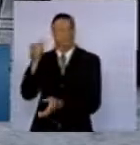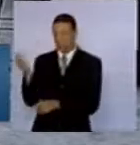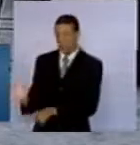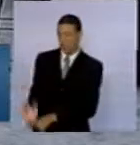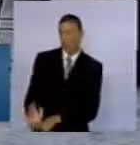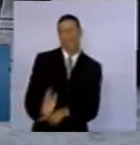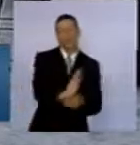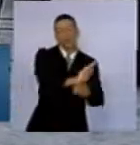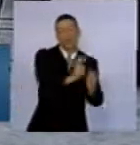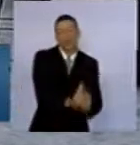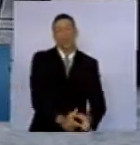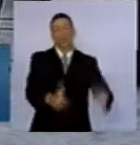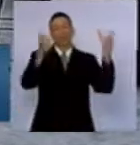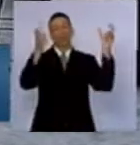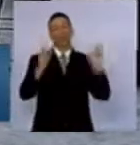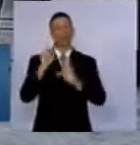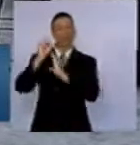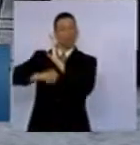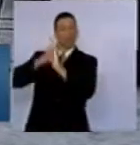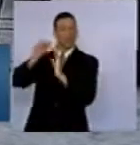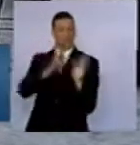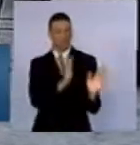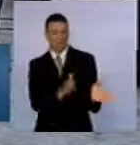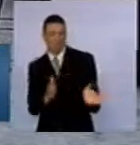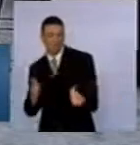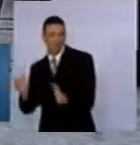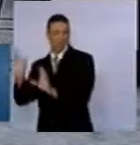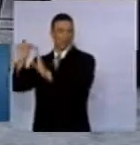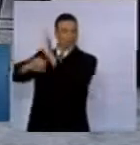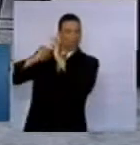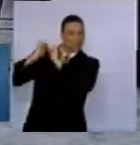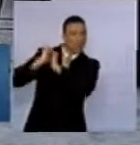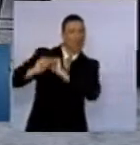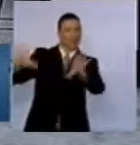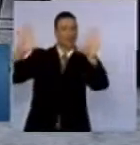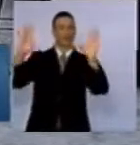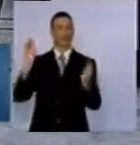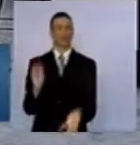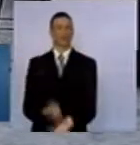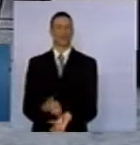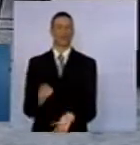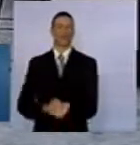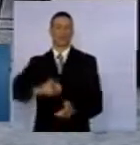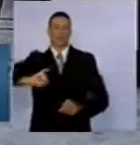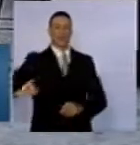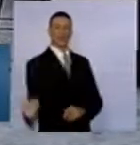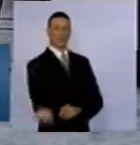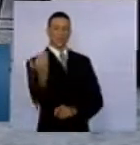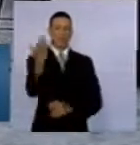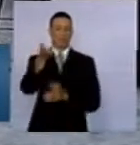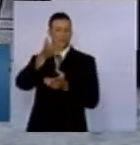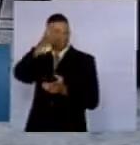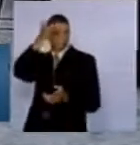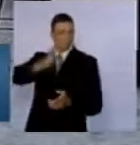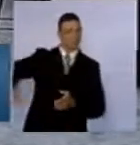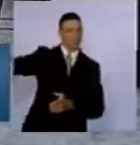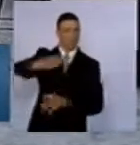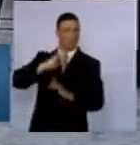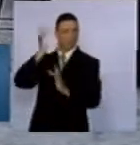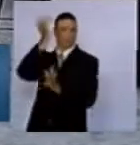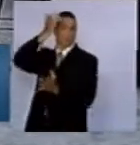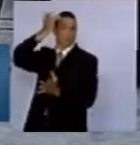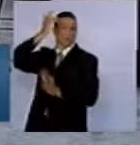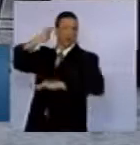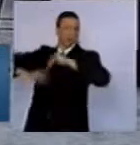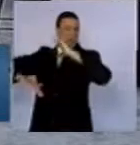absorver e documentar e organizar essas ideias. É, acho que tem oportunidades incríveis de geração de novos